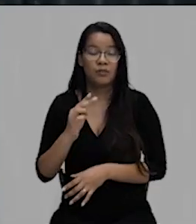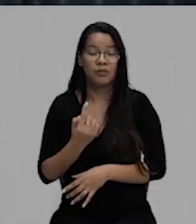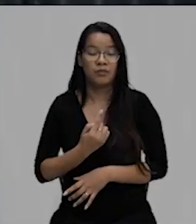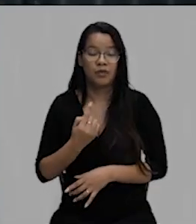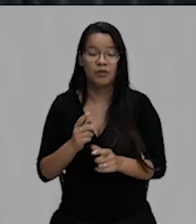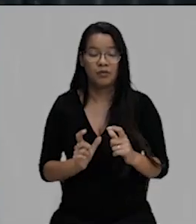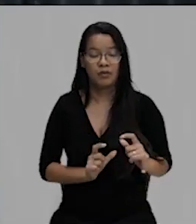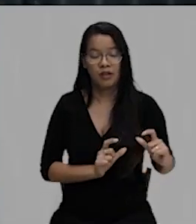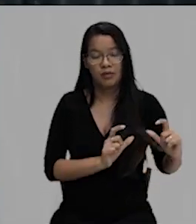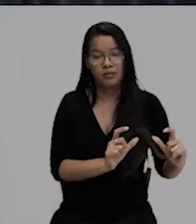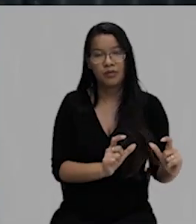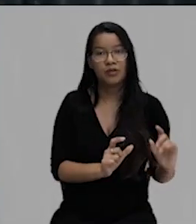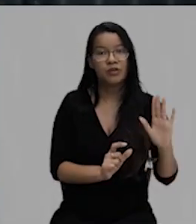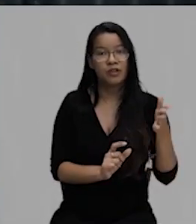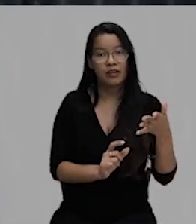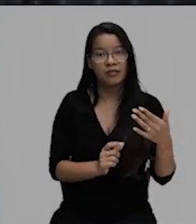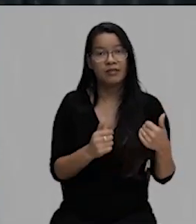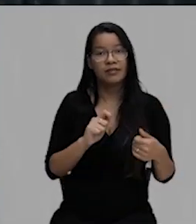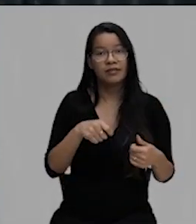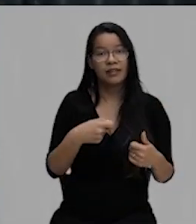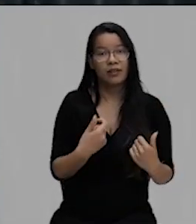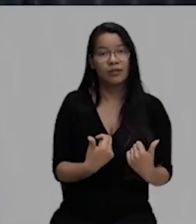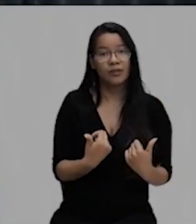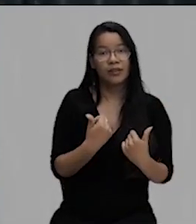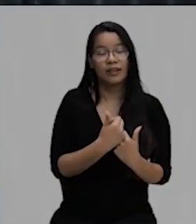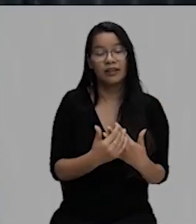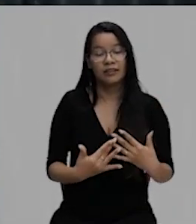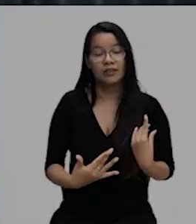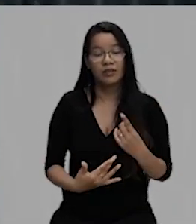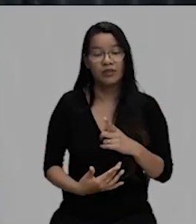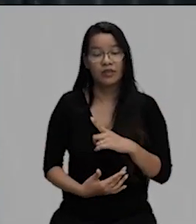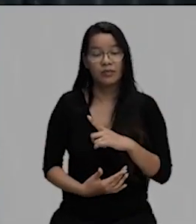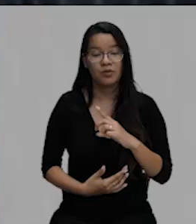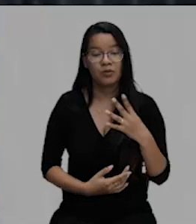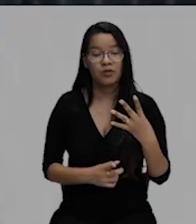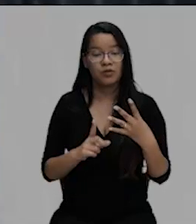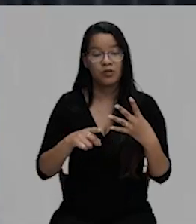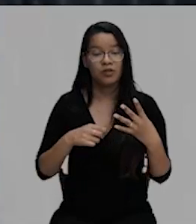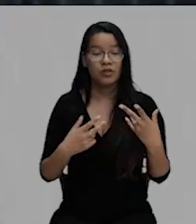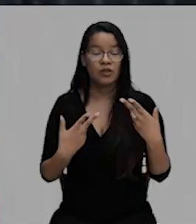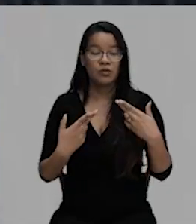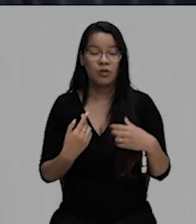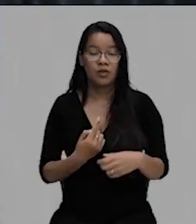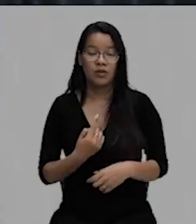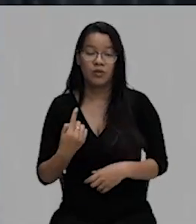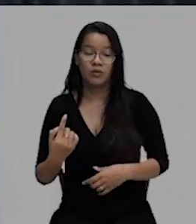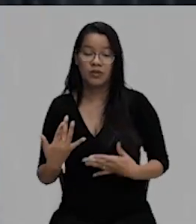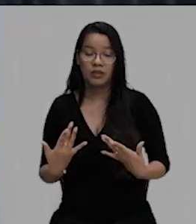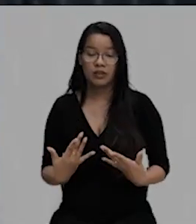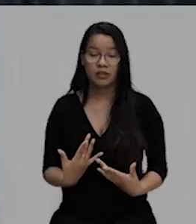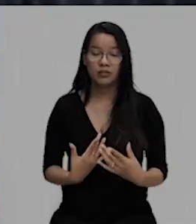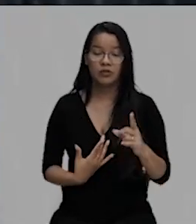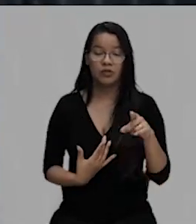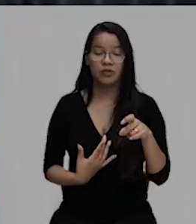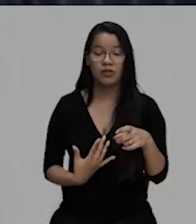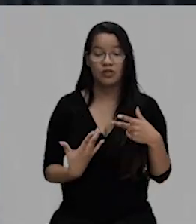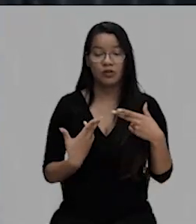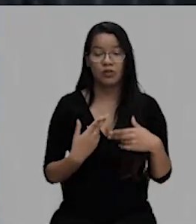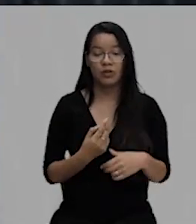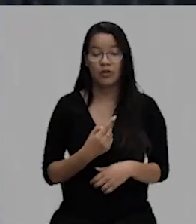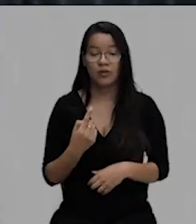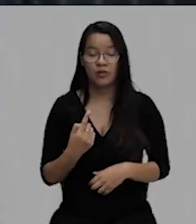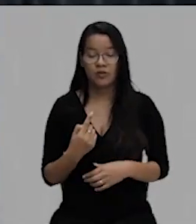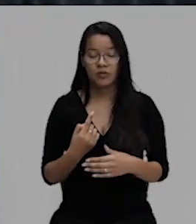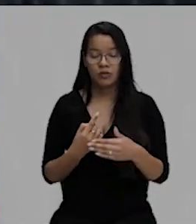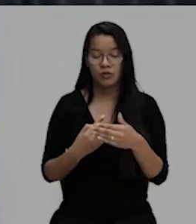foi lá para o segundo com o sinal trocado. Então, nós temos 4x igual a 11, portanto, x igual a 11